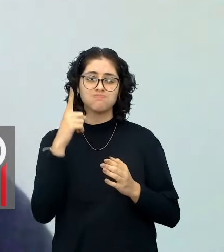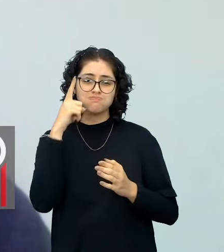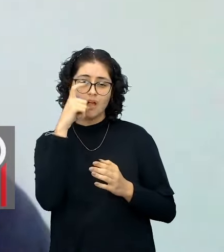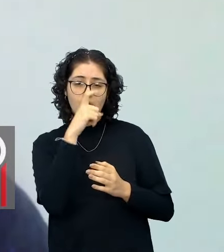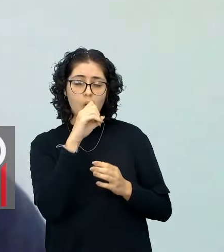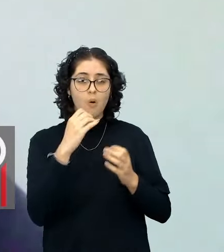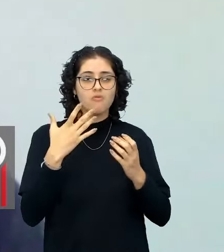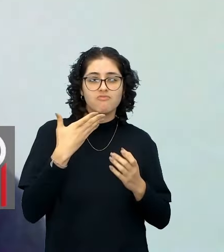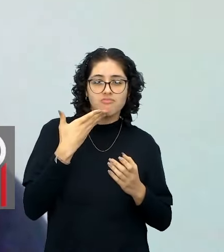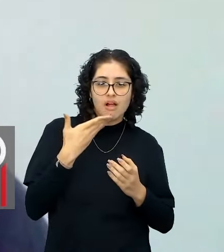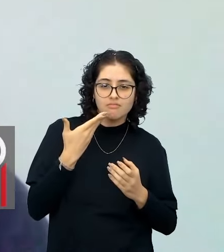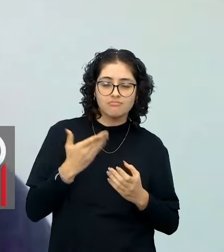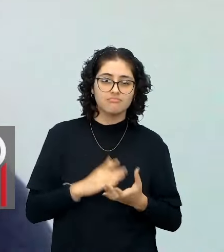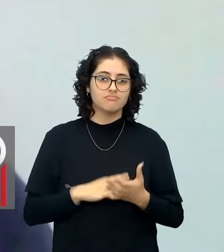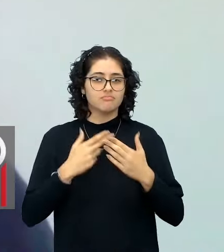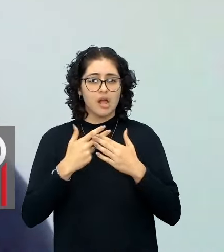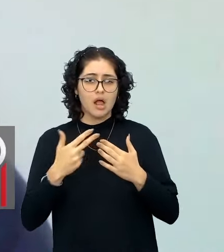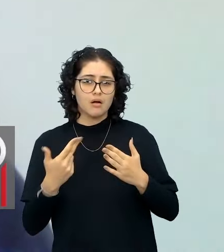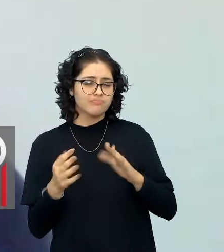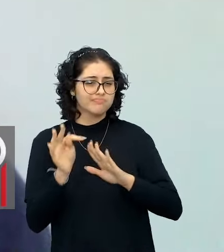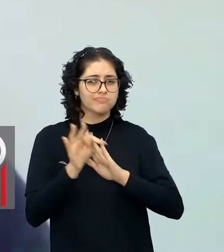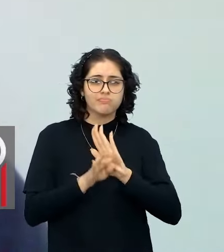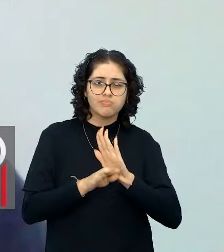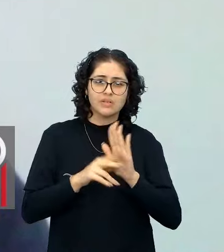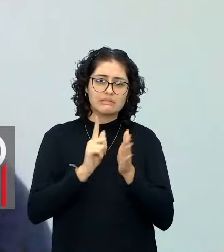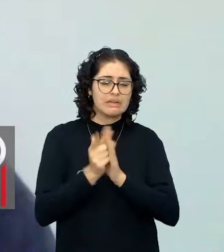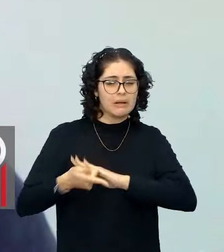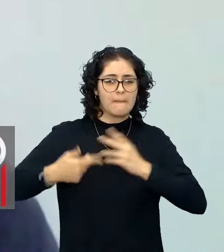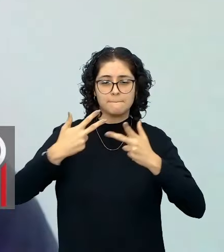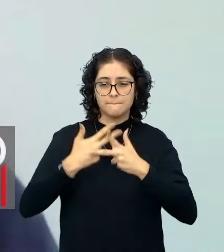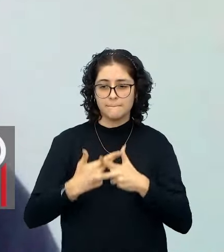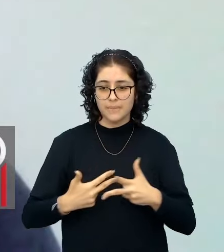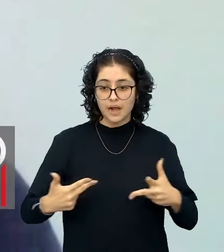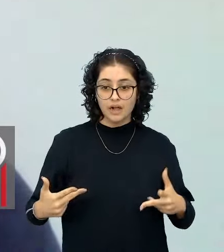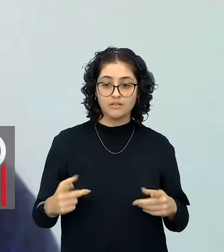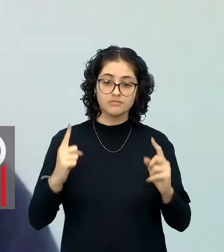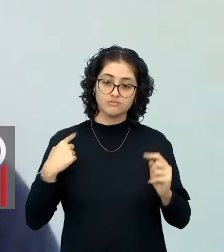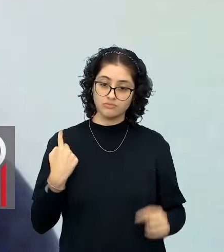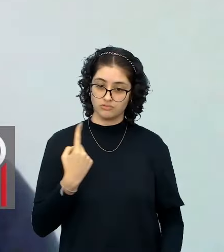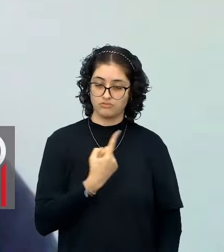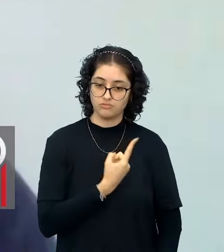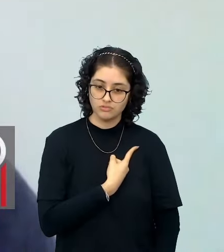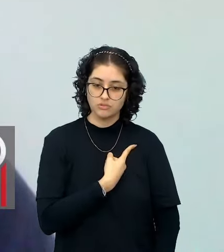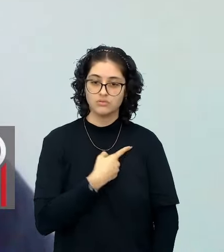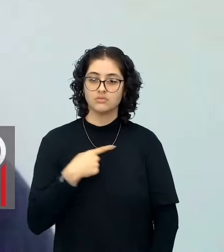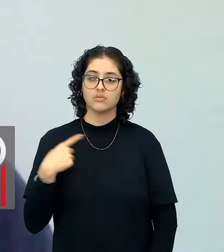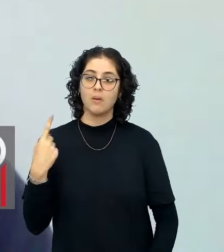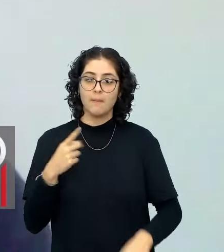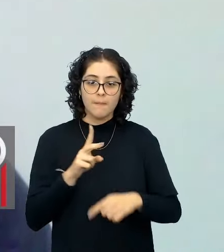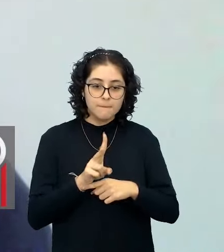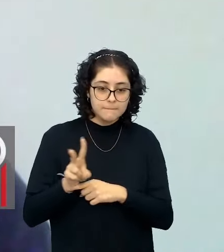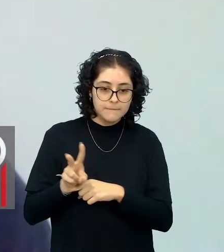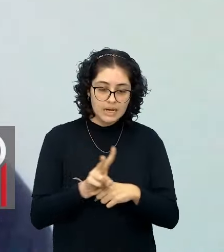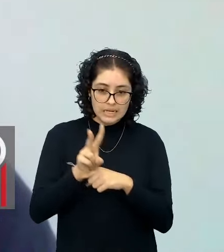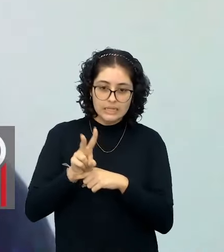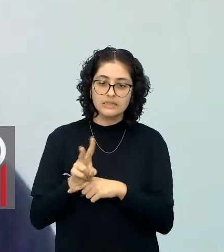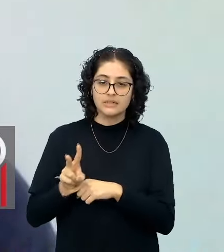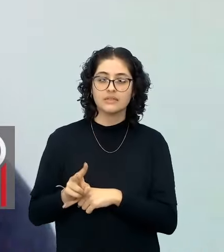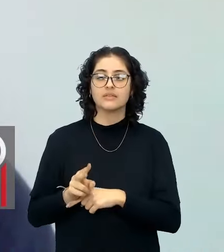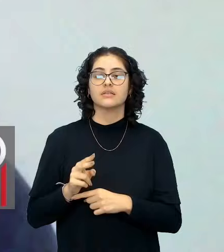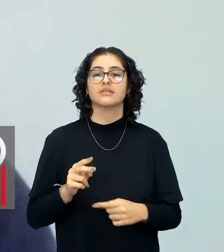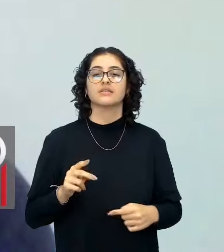menos complexos, seja eles de diferentes gêneros textuais. Nós somos os monitores, nós somos as pessoas